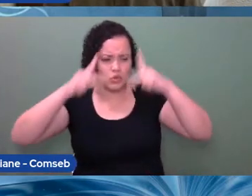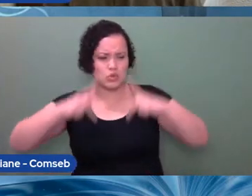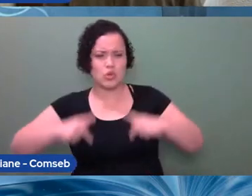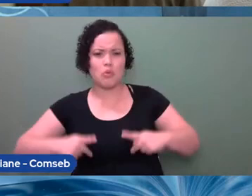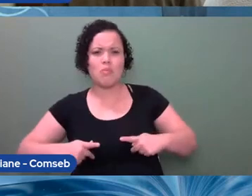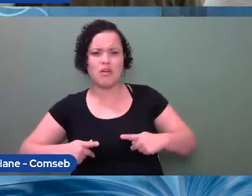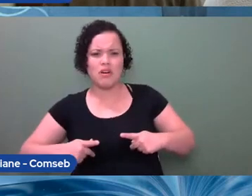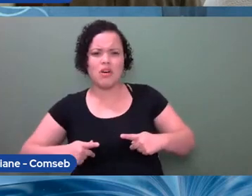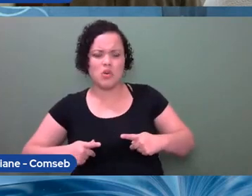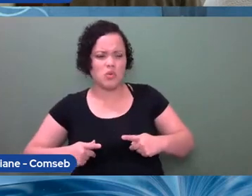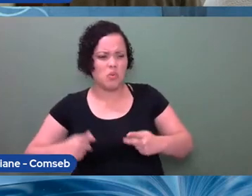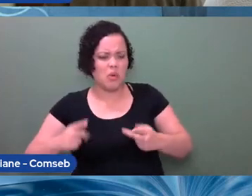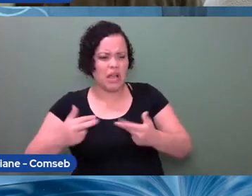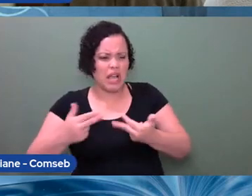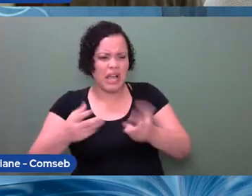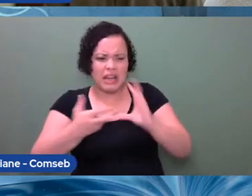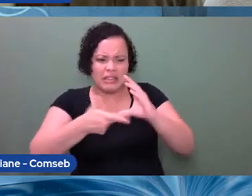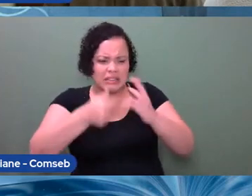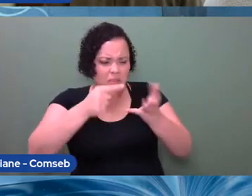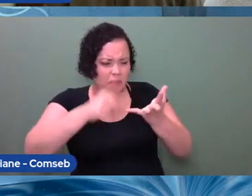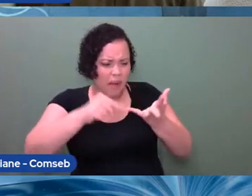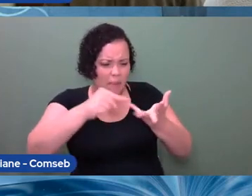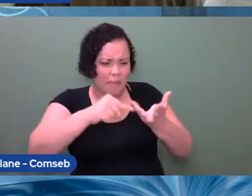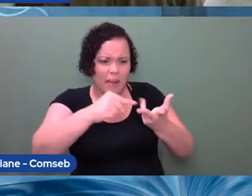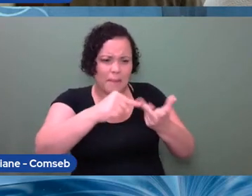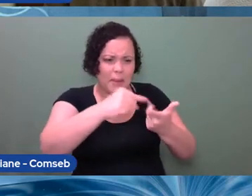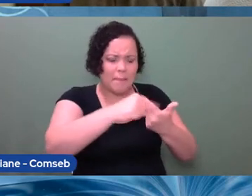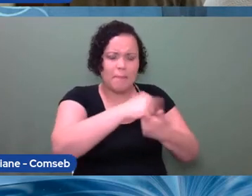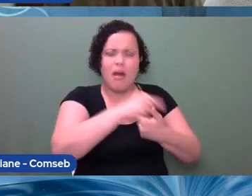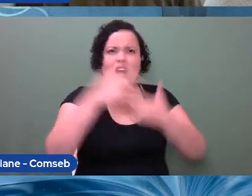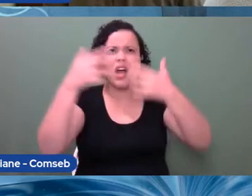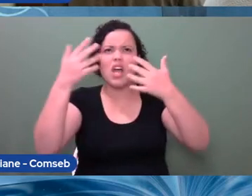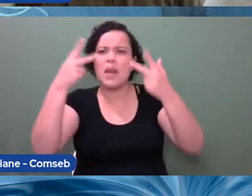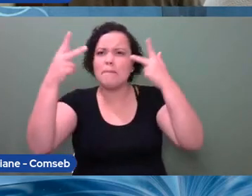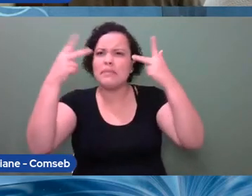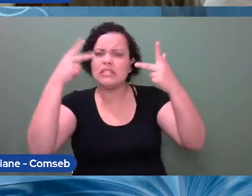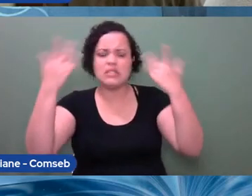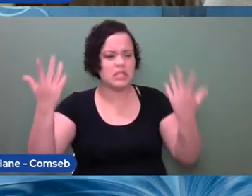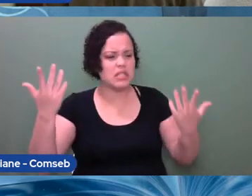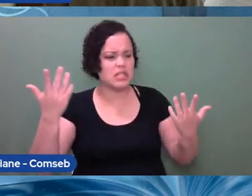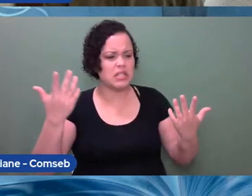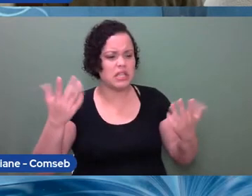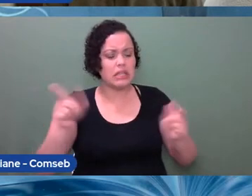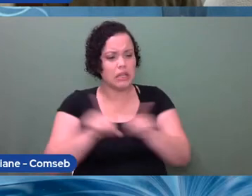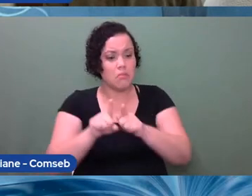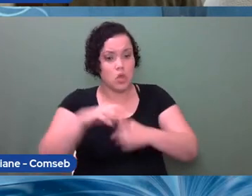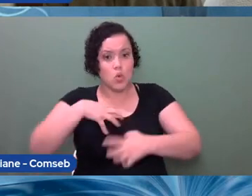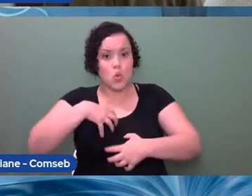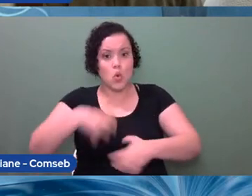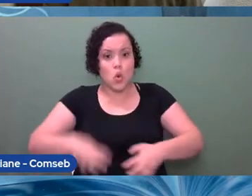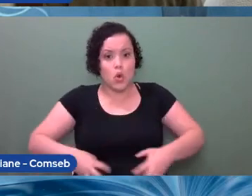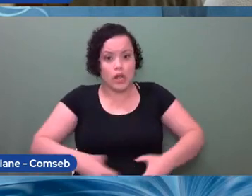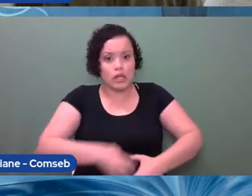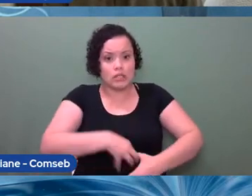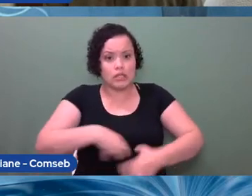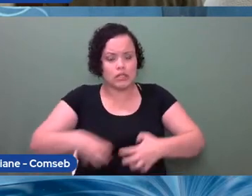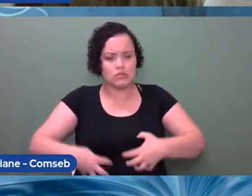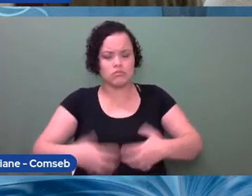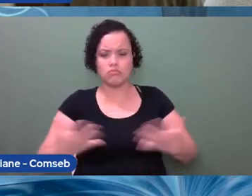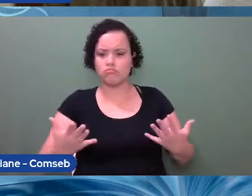suas especificidades, a sua condição psíquica e também a sua condição orgânica, com